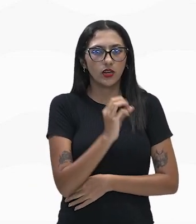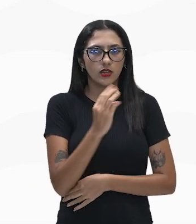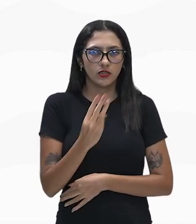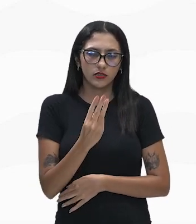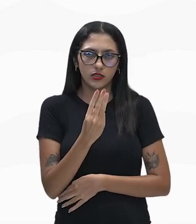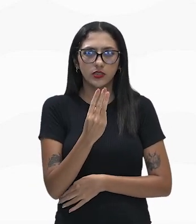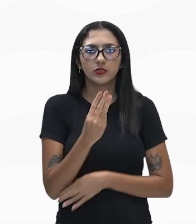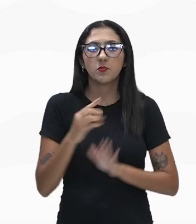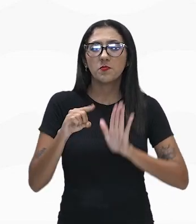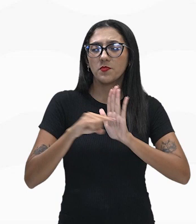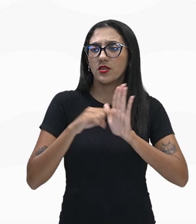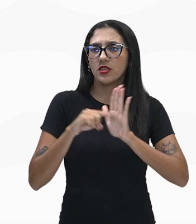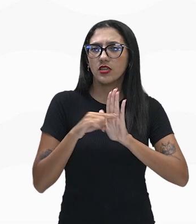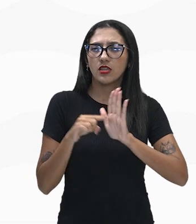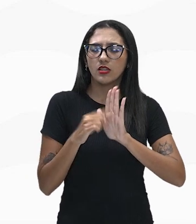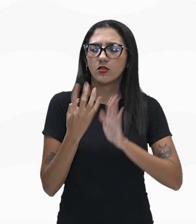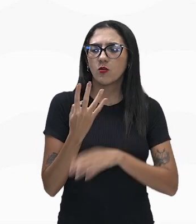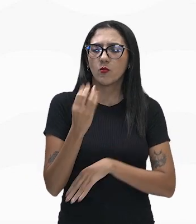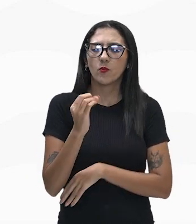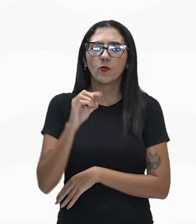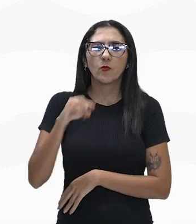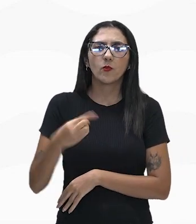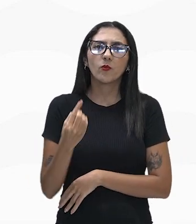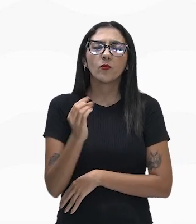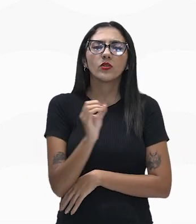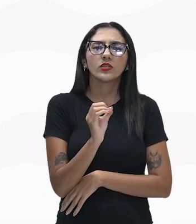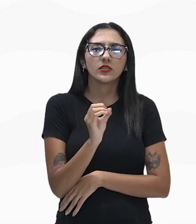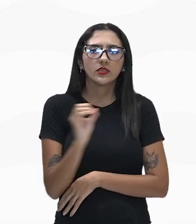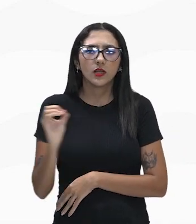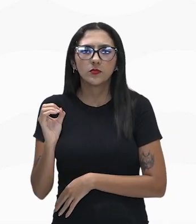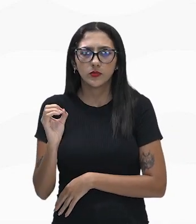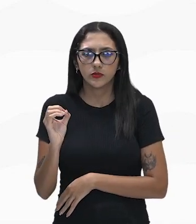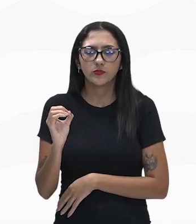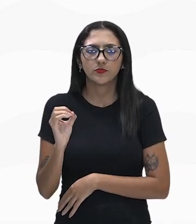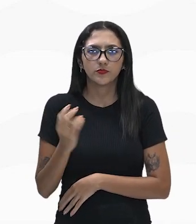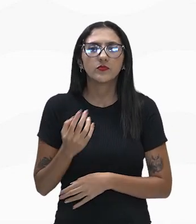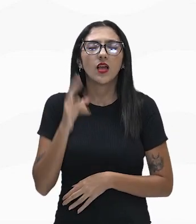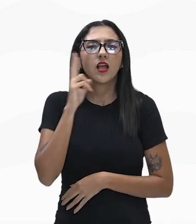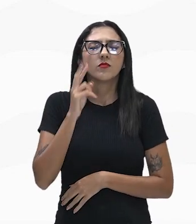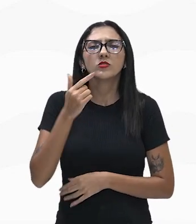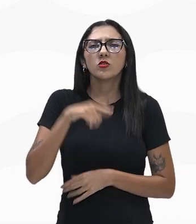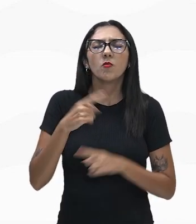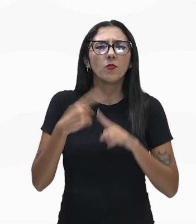52.581,03 menos 40 mil, E aí, mais uma vez, explicando por que